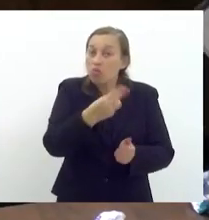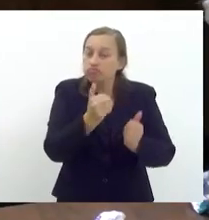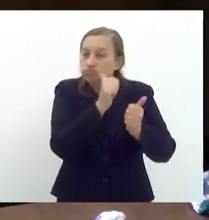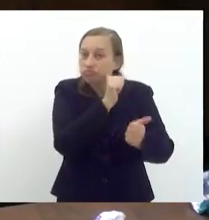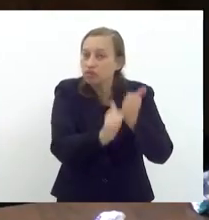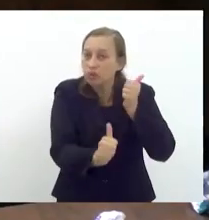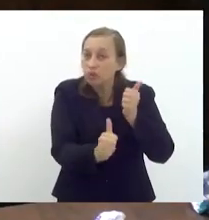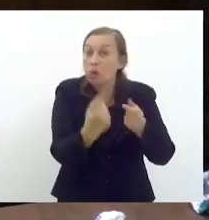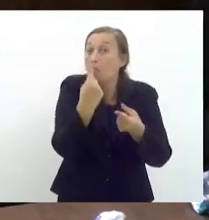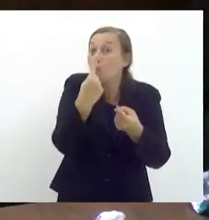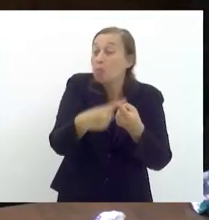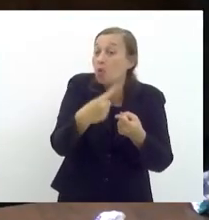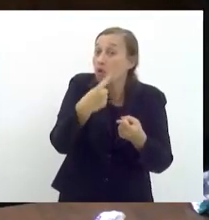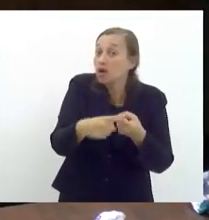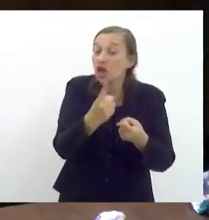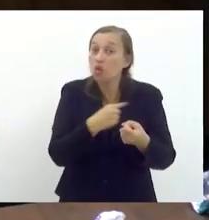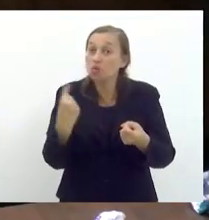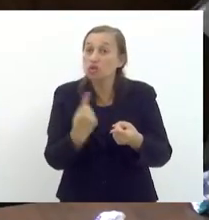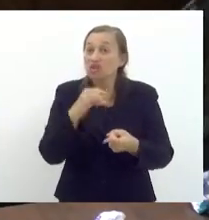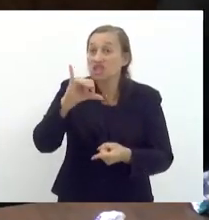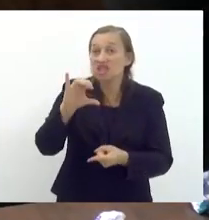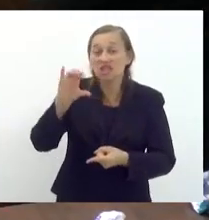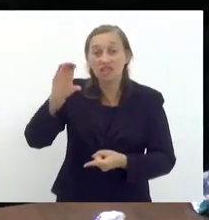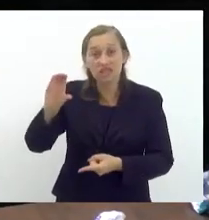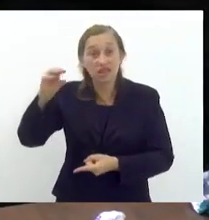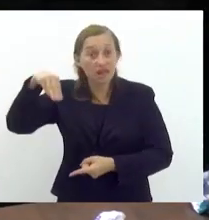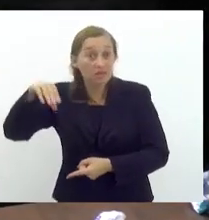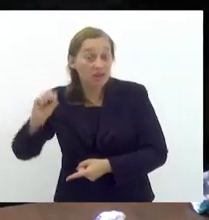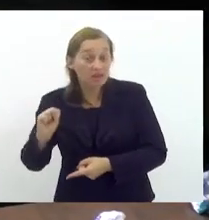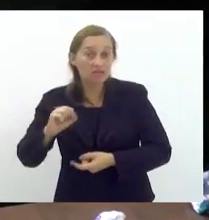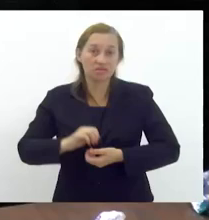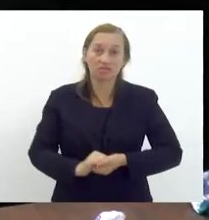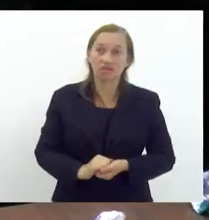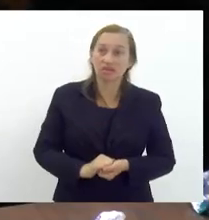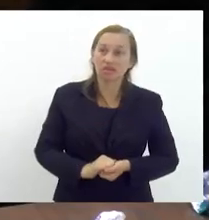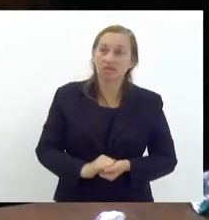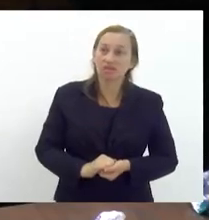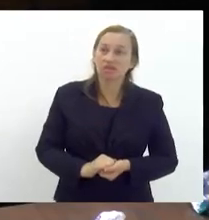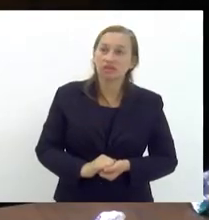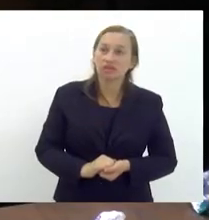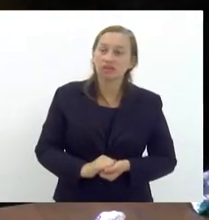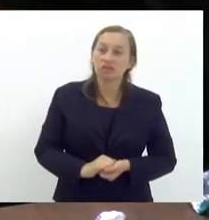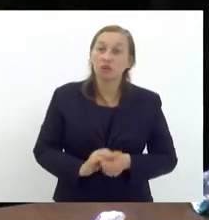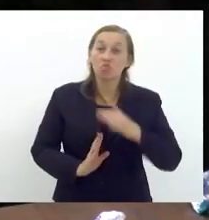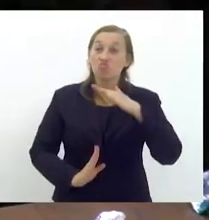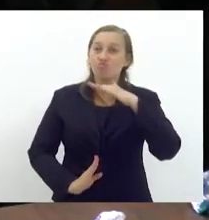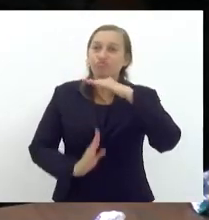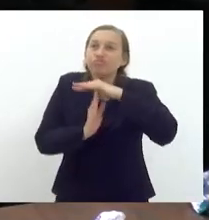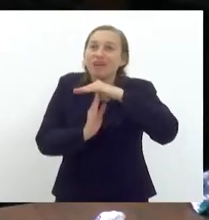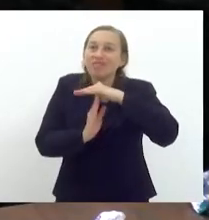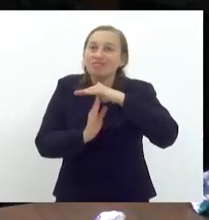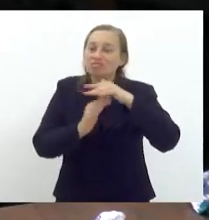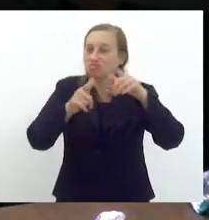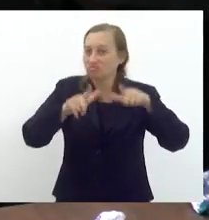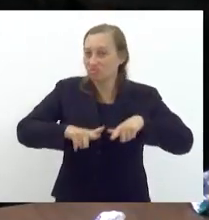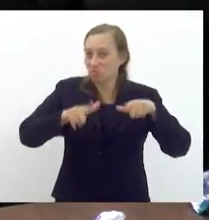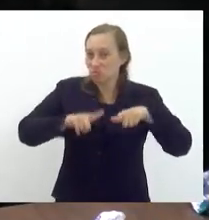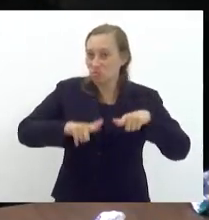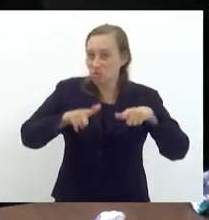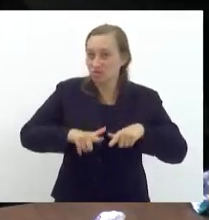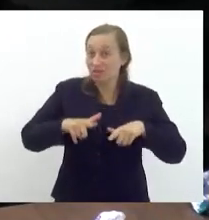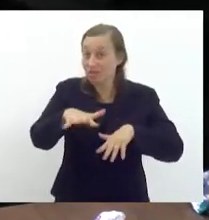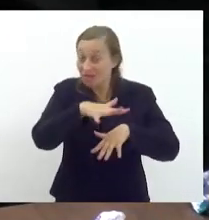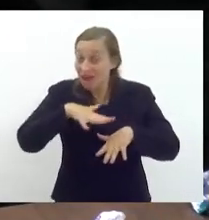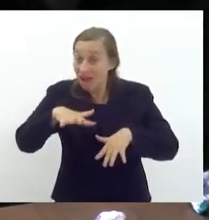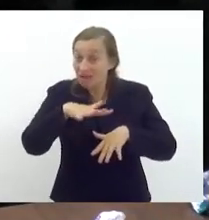porque o nosso ICMS estava no teto nessa região nessa